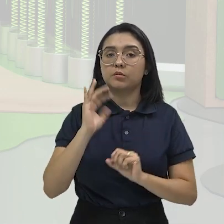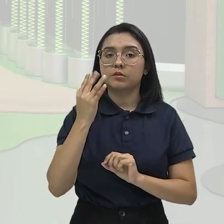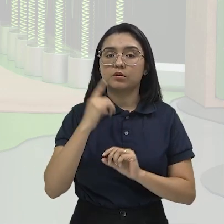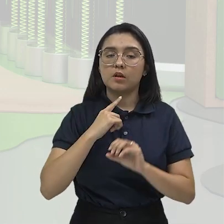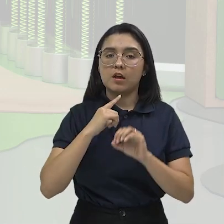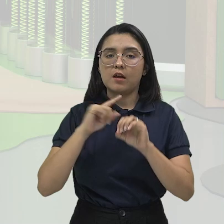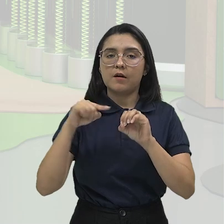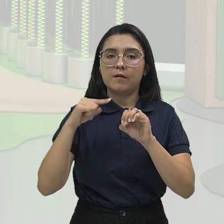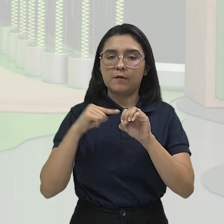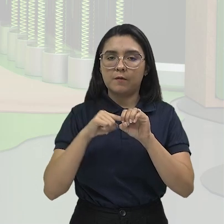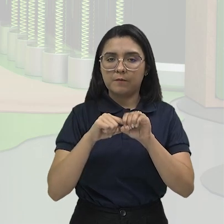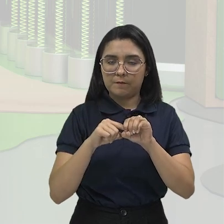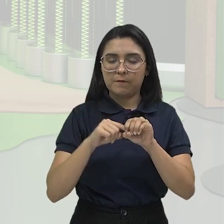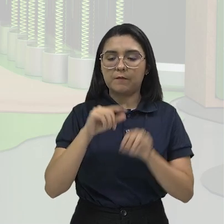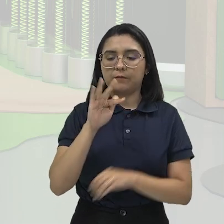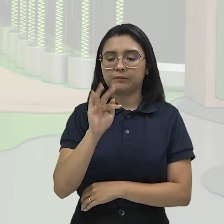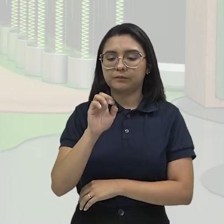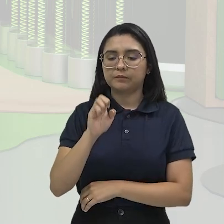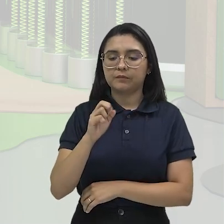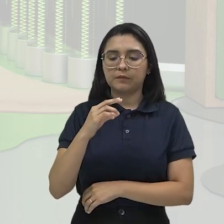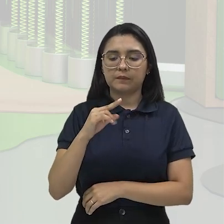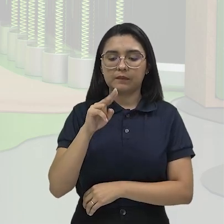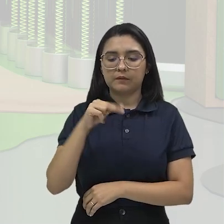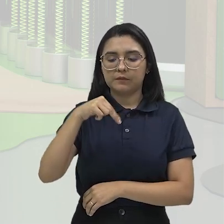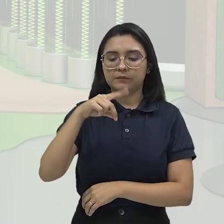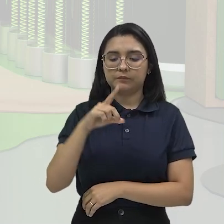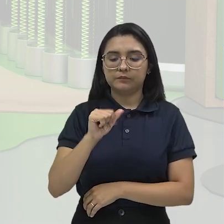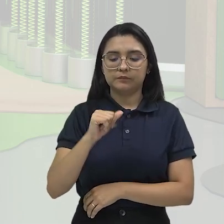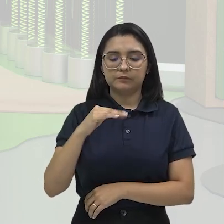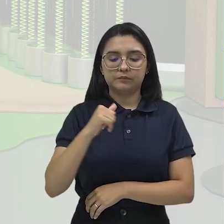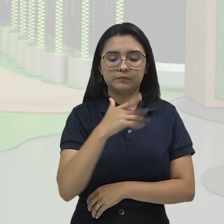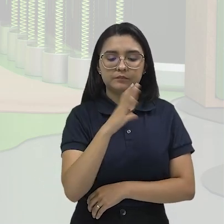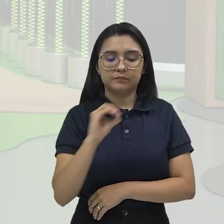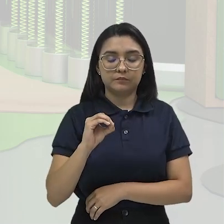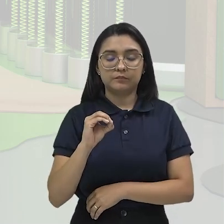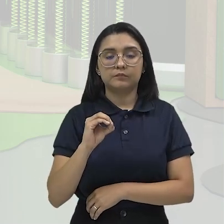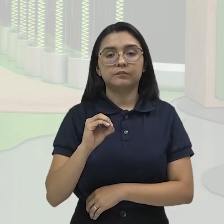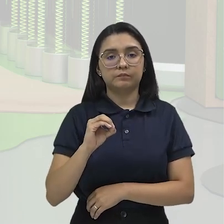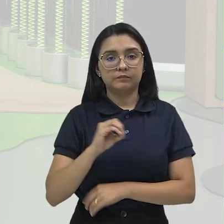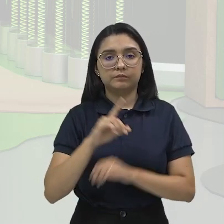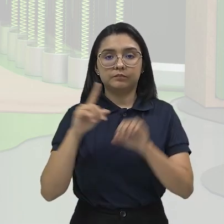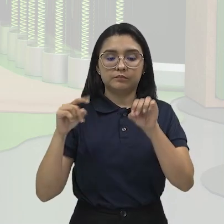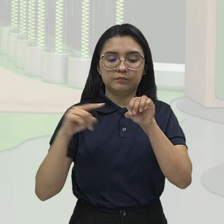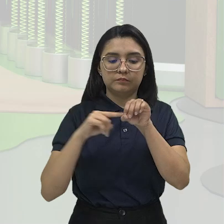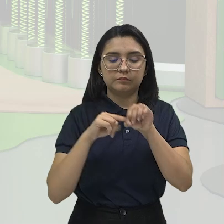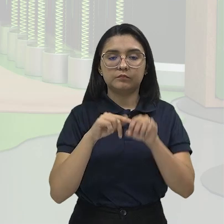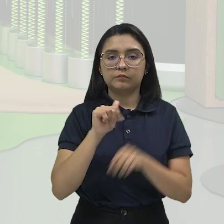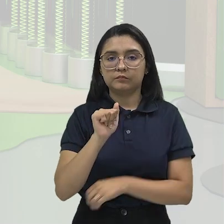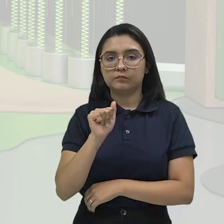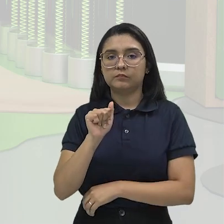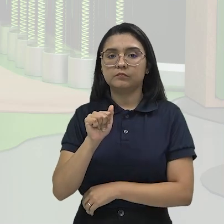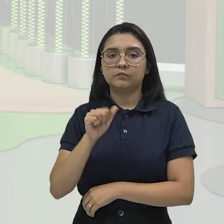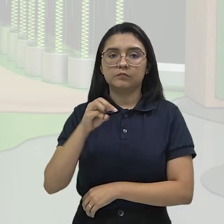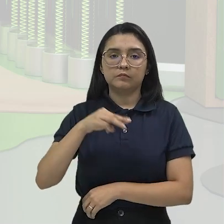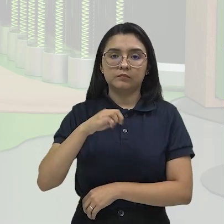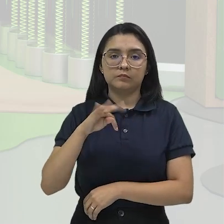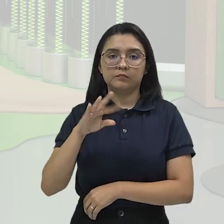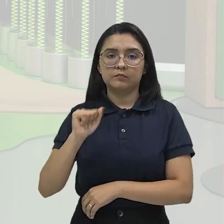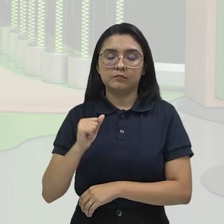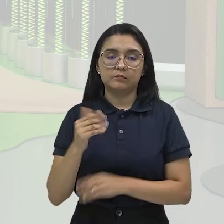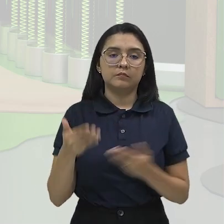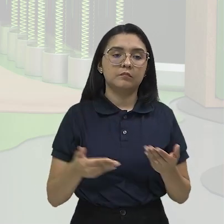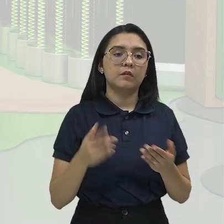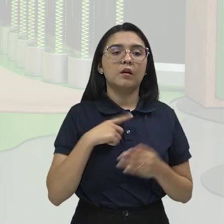a fecundação, tá? Assim que o espermatozoide penetra no ovócito, o gameta feminino passa a ser chamado então